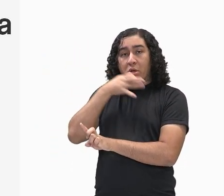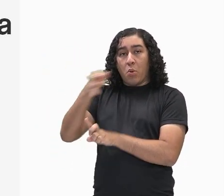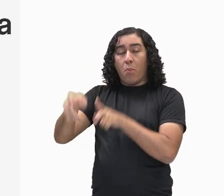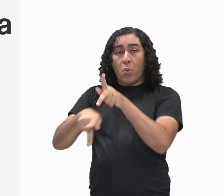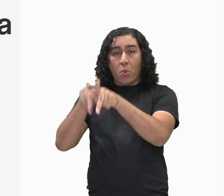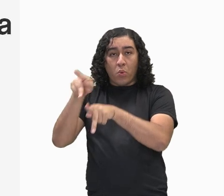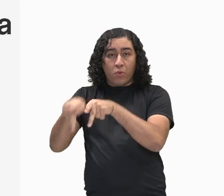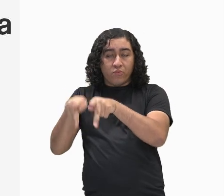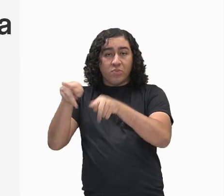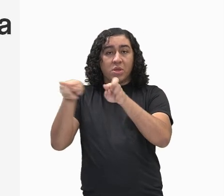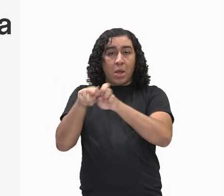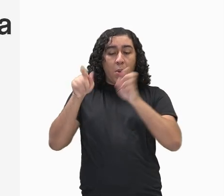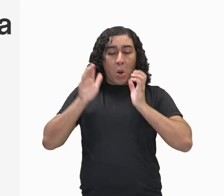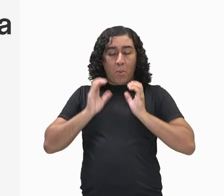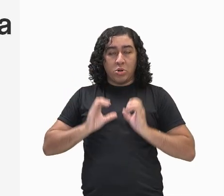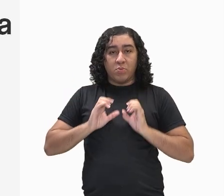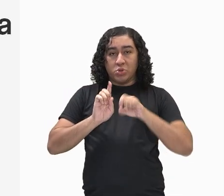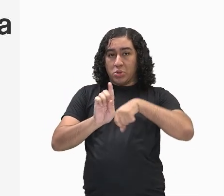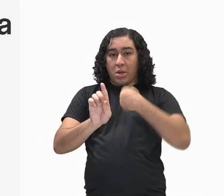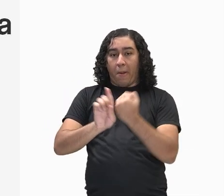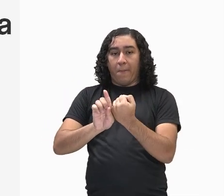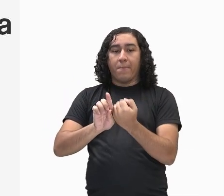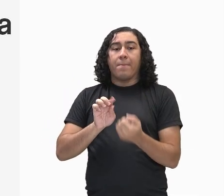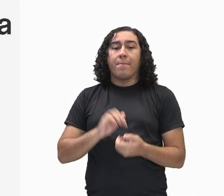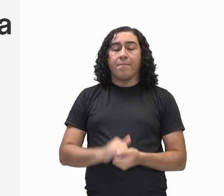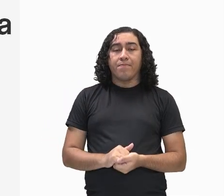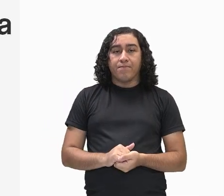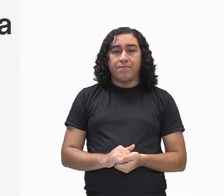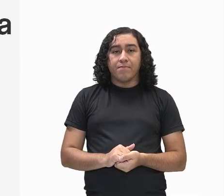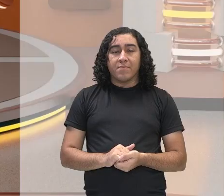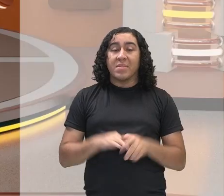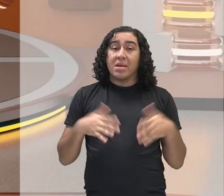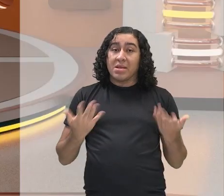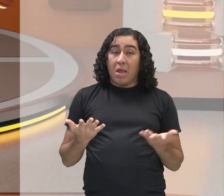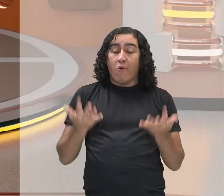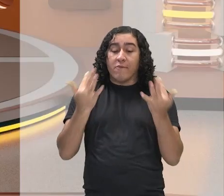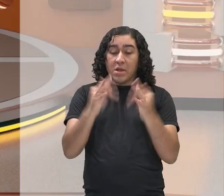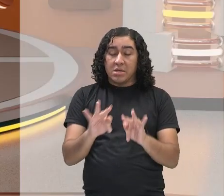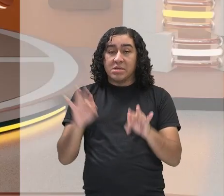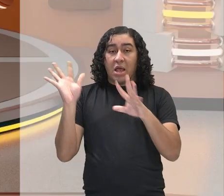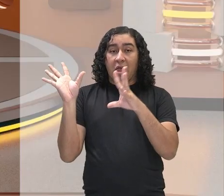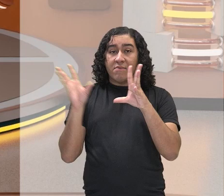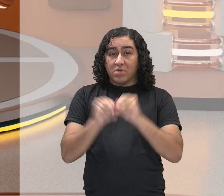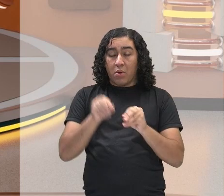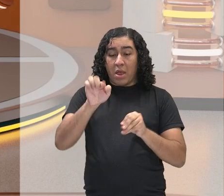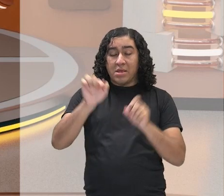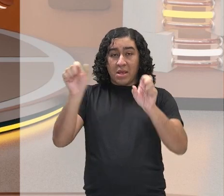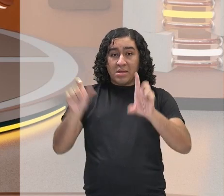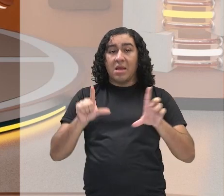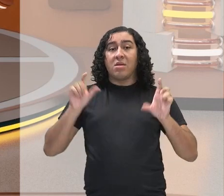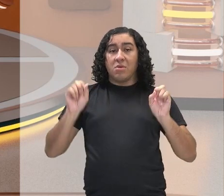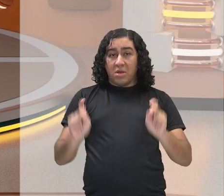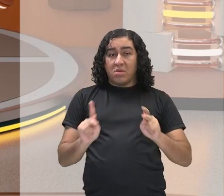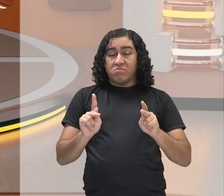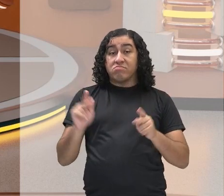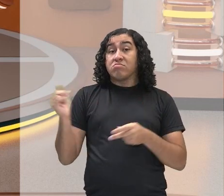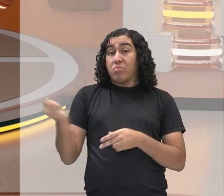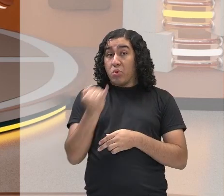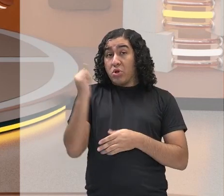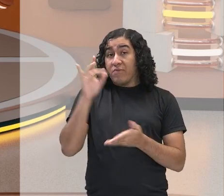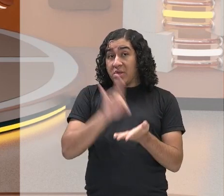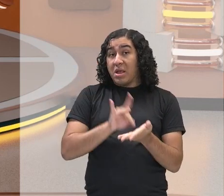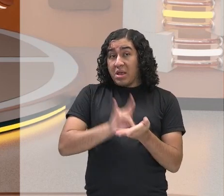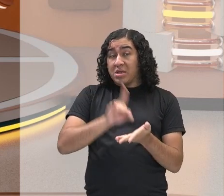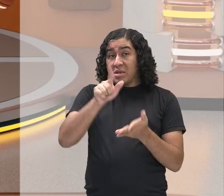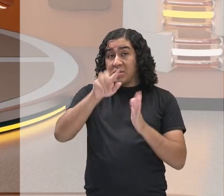e comportamentos sociais. Então, eu encerro essa revisão com essa cartela aqui para vocês. É muito importante isso